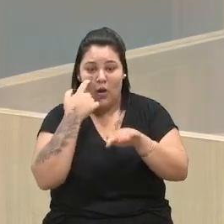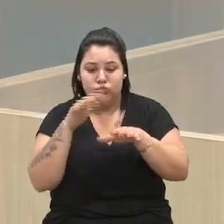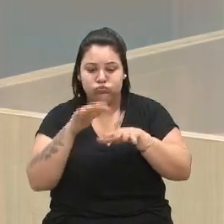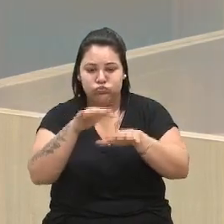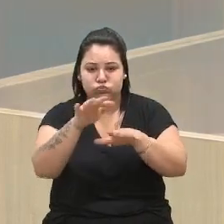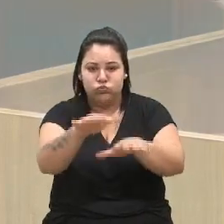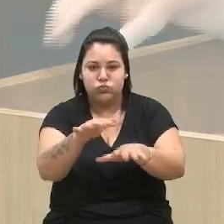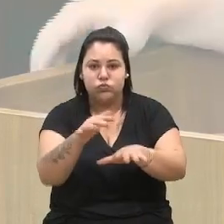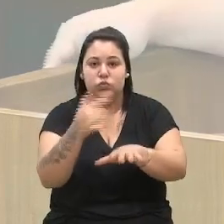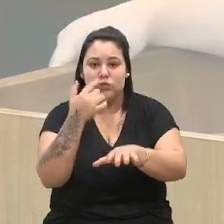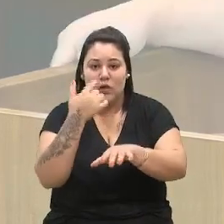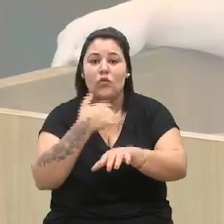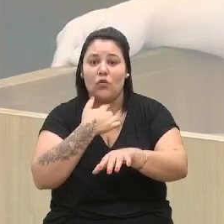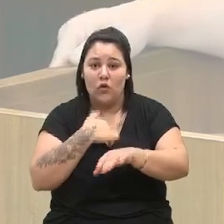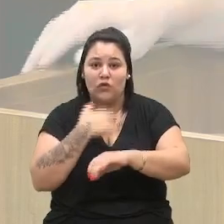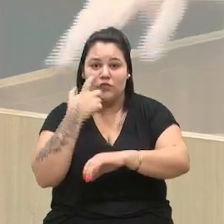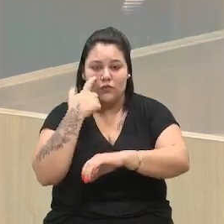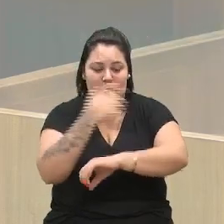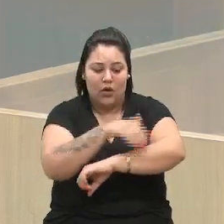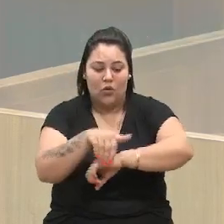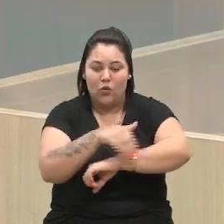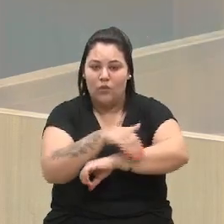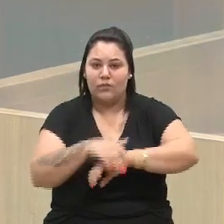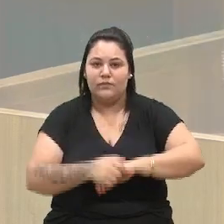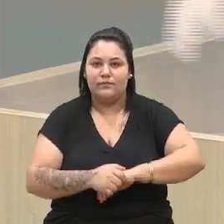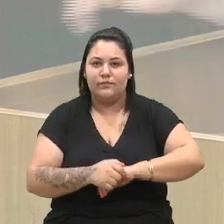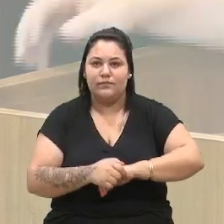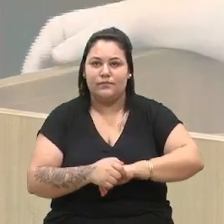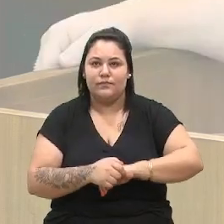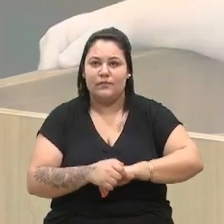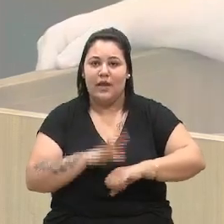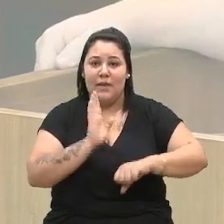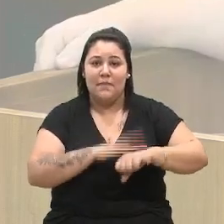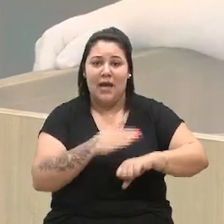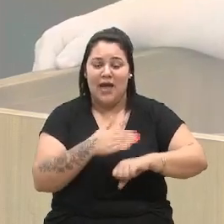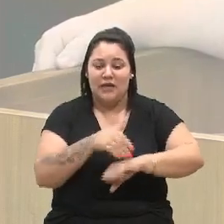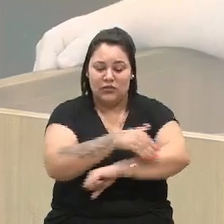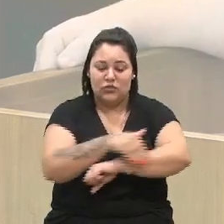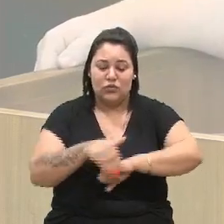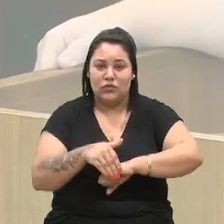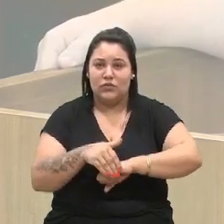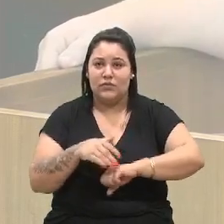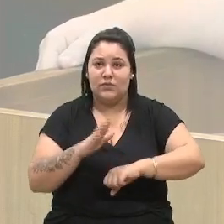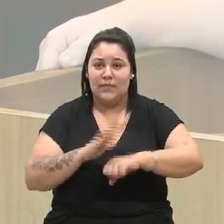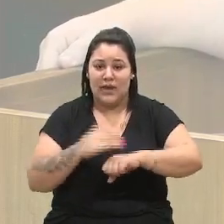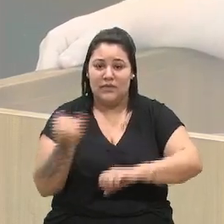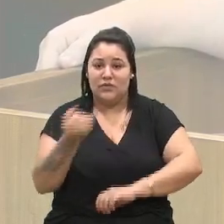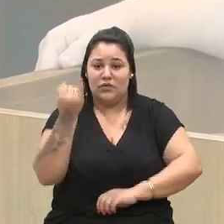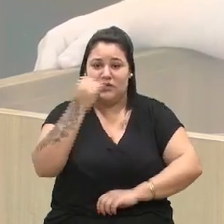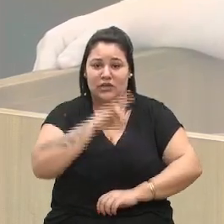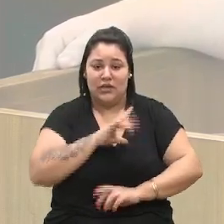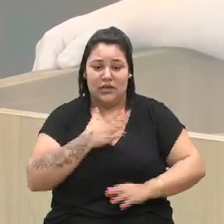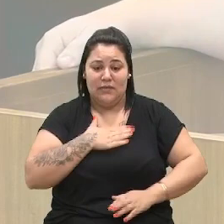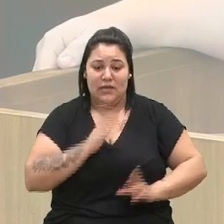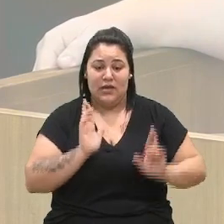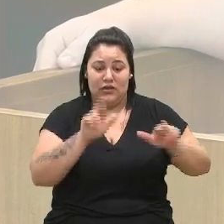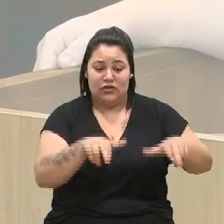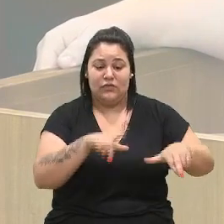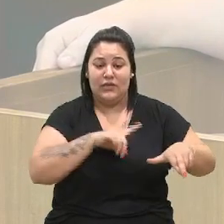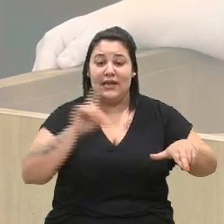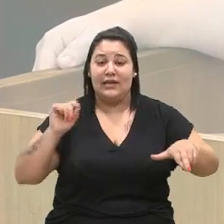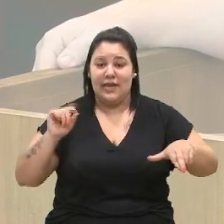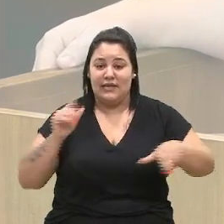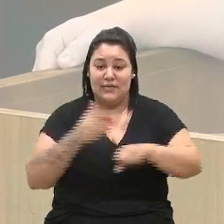Vocês têm uma ideia, vereador Fantinello? Uma das ruas mais importantes que existe na minha região, tem 10 lá. 10 que está dentro